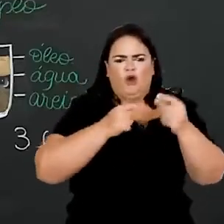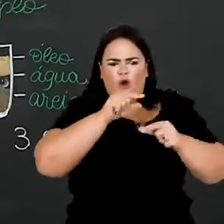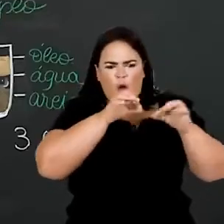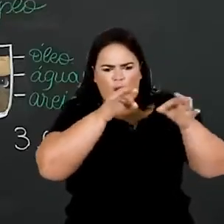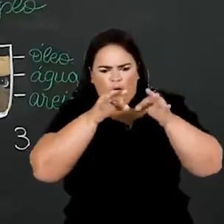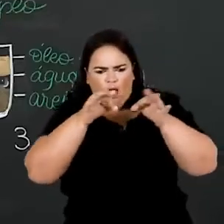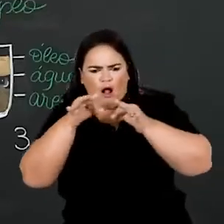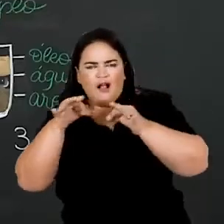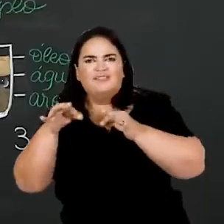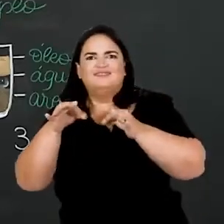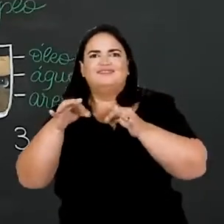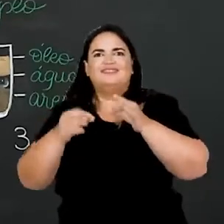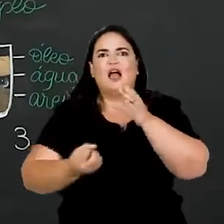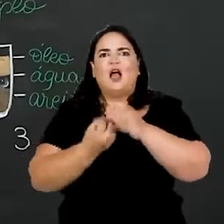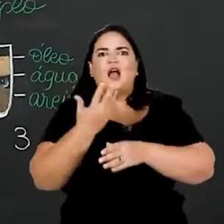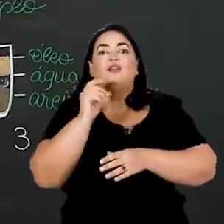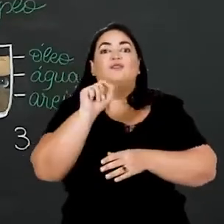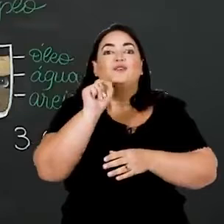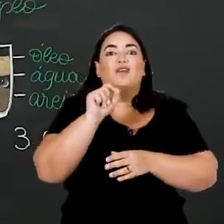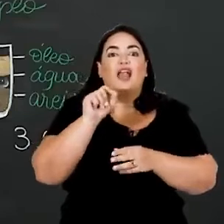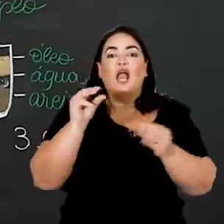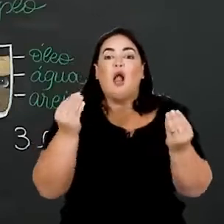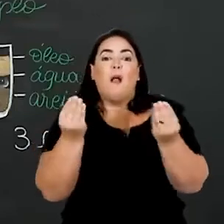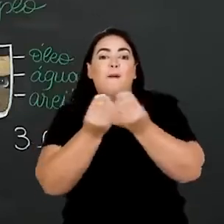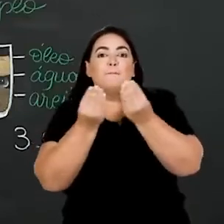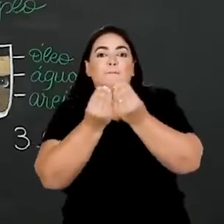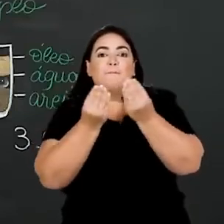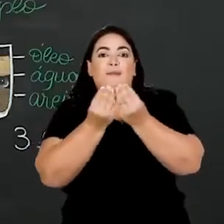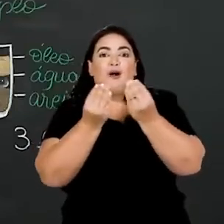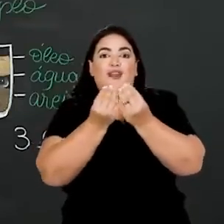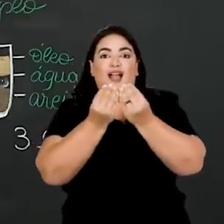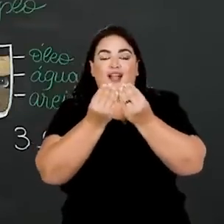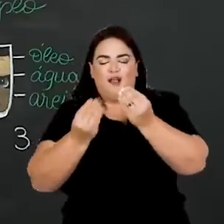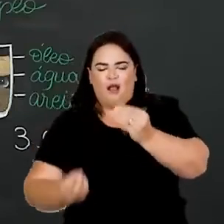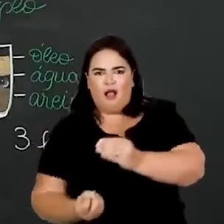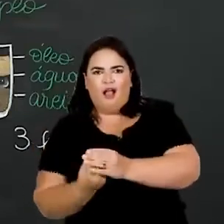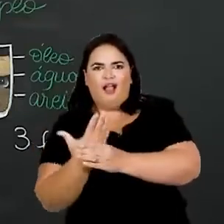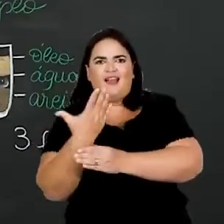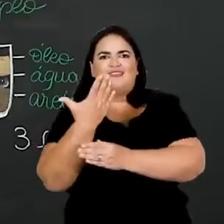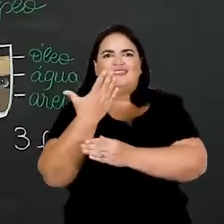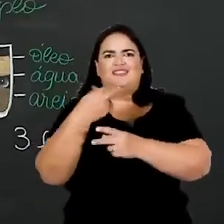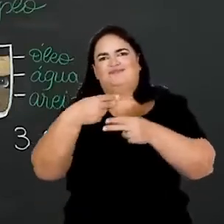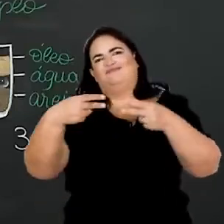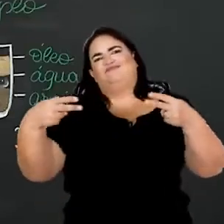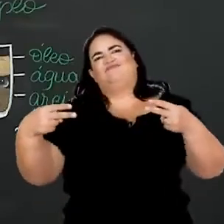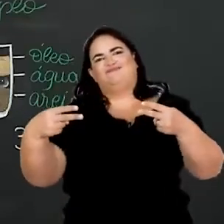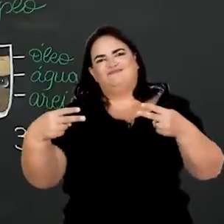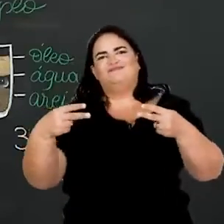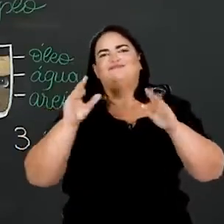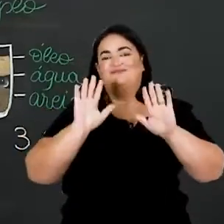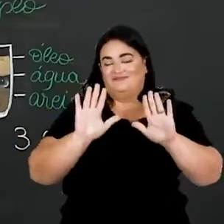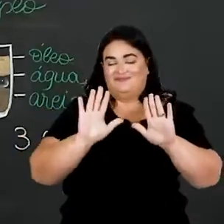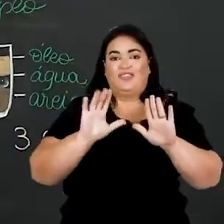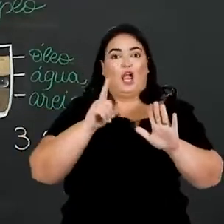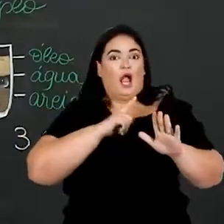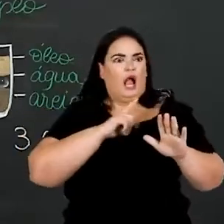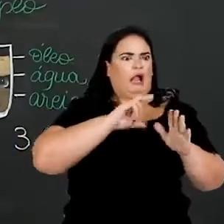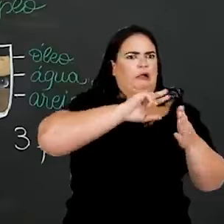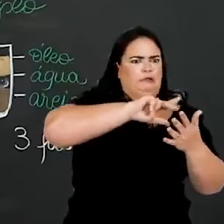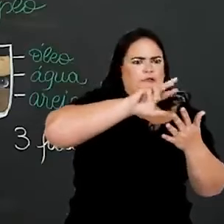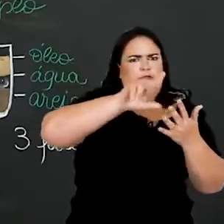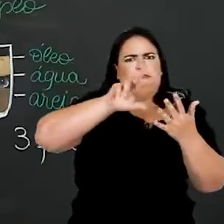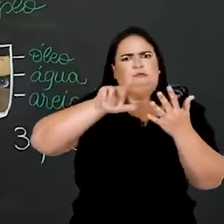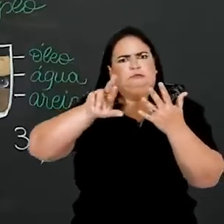organizando, formando o que a gente chama de moléculas que originarão substâncias. Então, legal. Então, tem vários tipos de